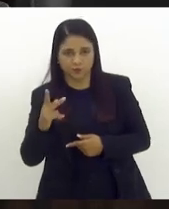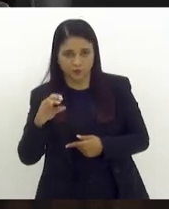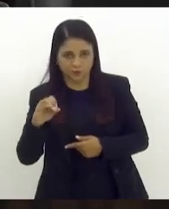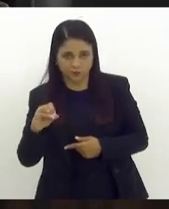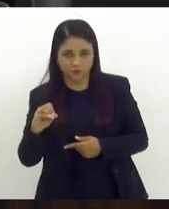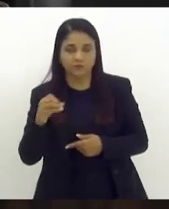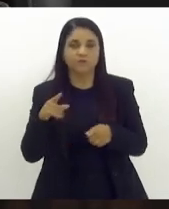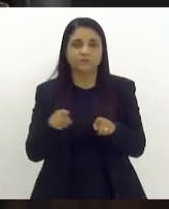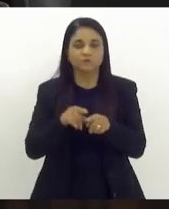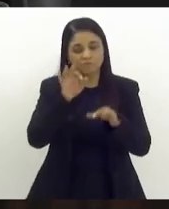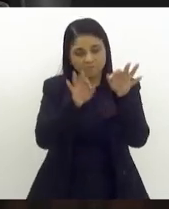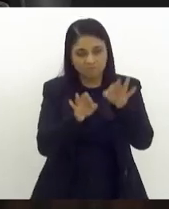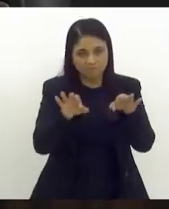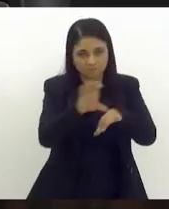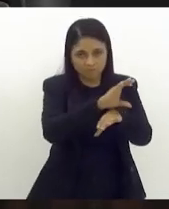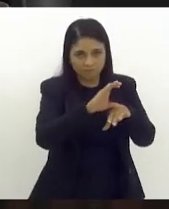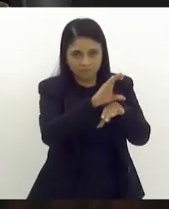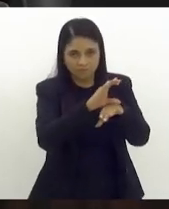Justiça, pessoa